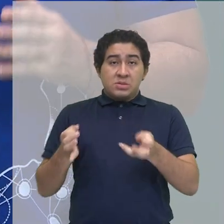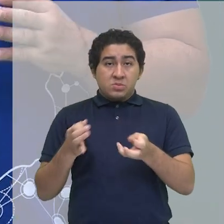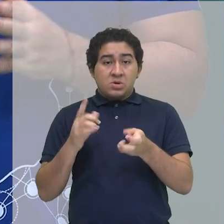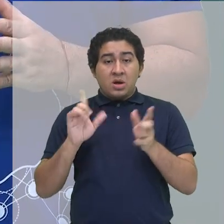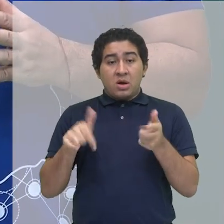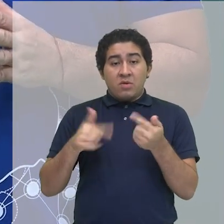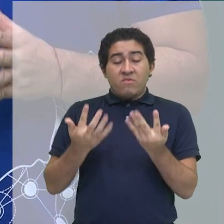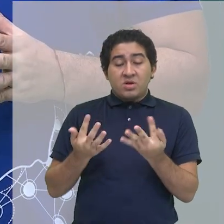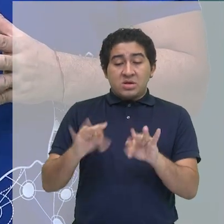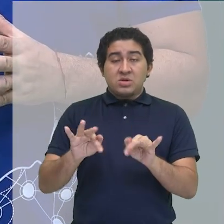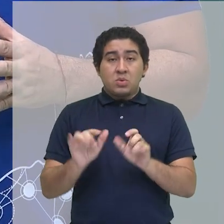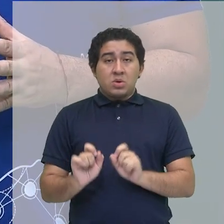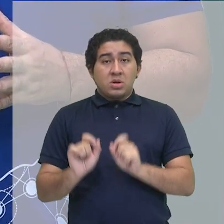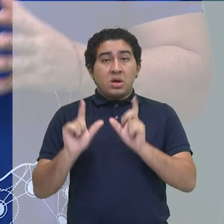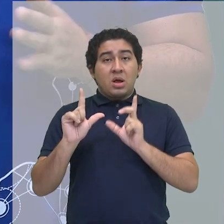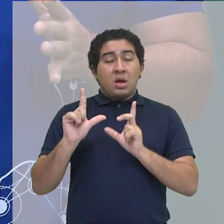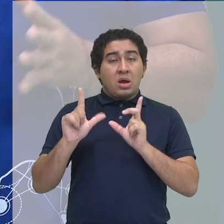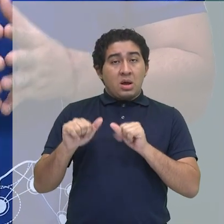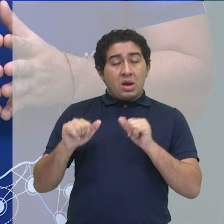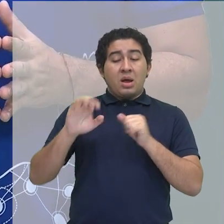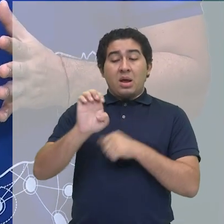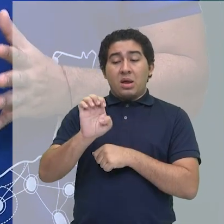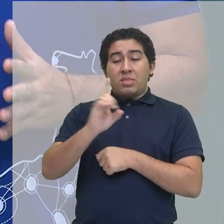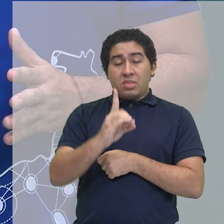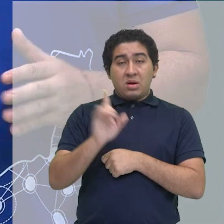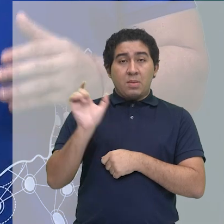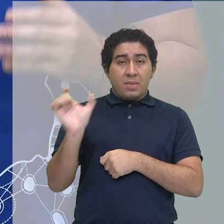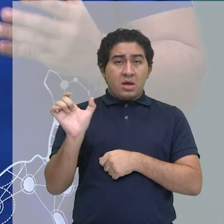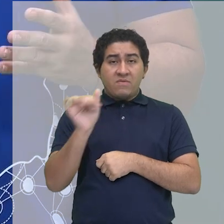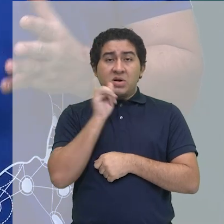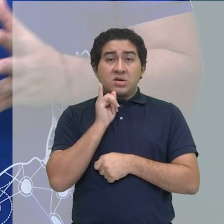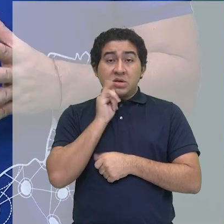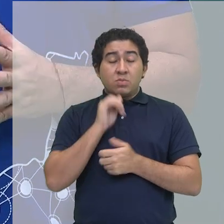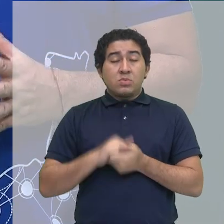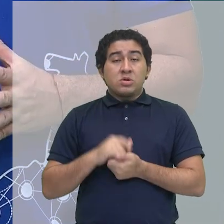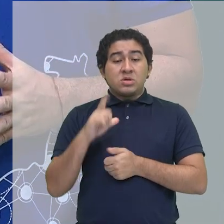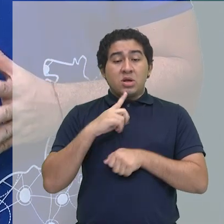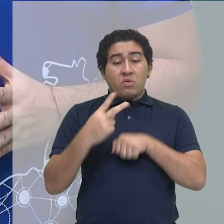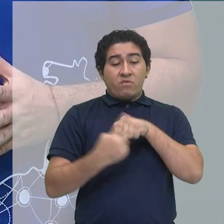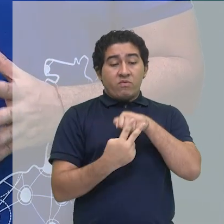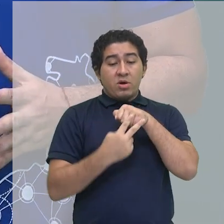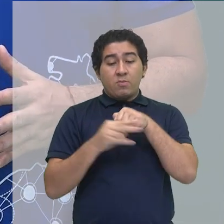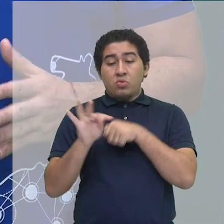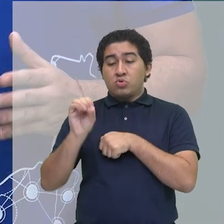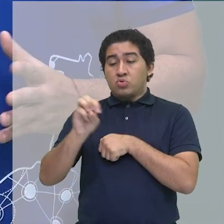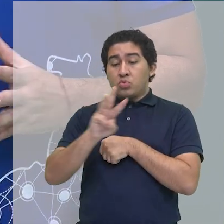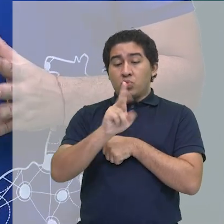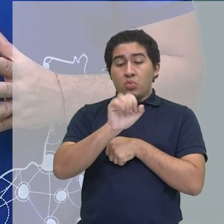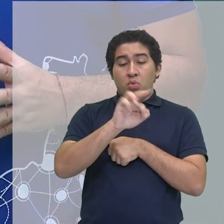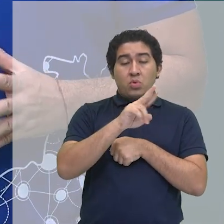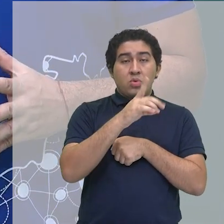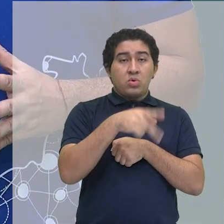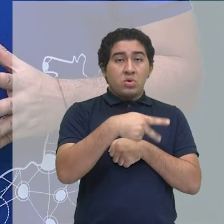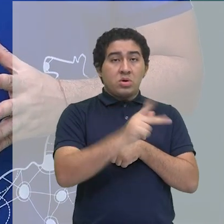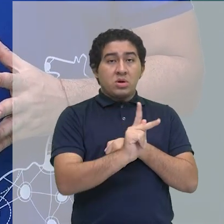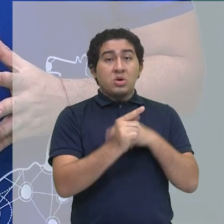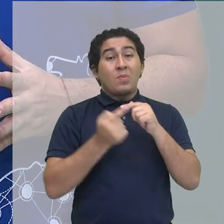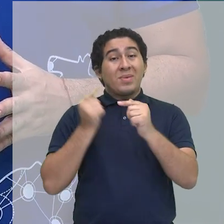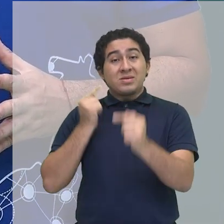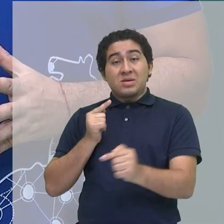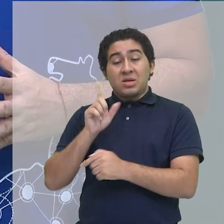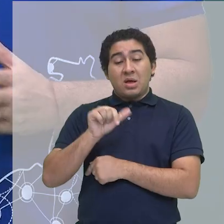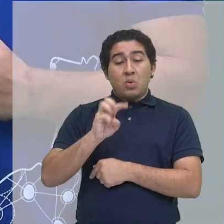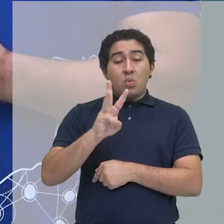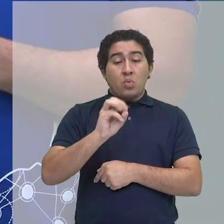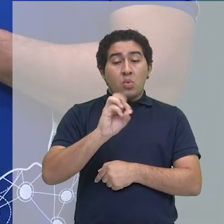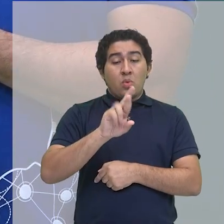em ED. Por exemplo, nós temos o verbo to work, que é o verbo trabalhar. No passado ele fica worked.